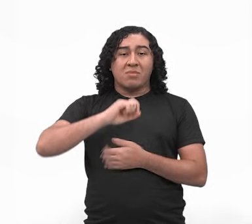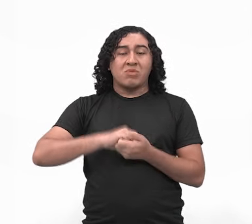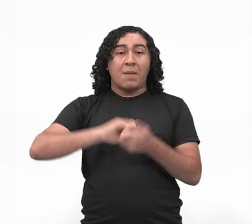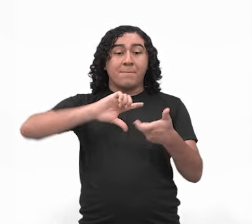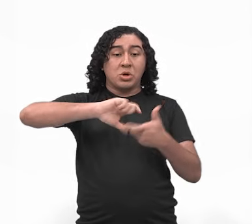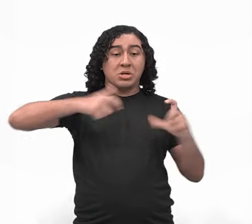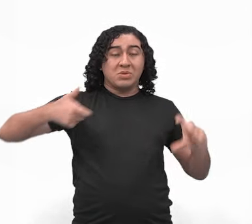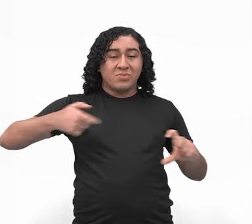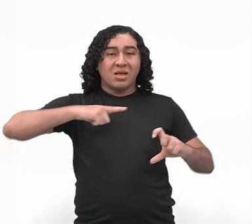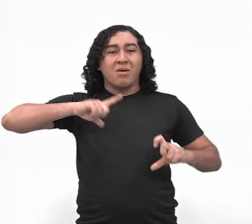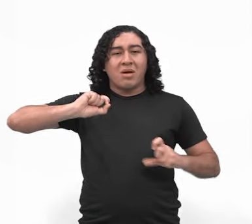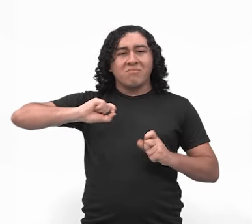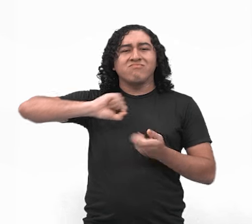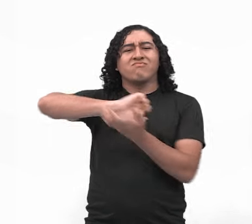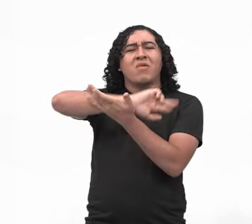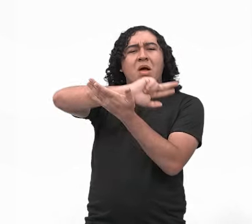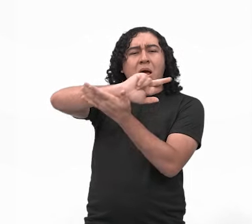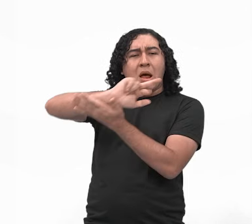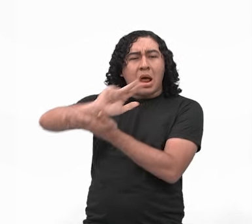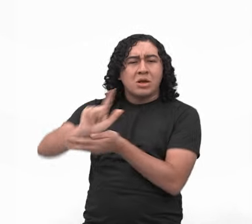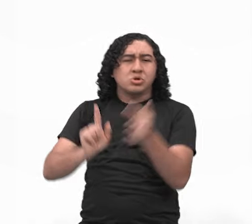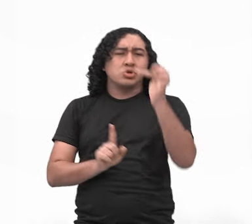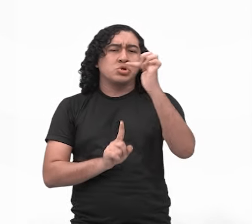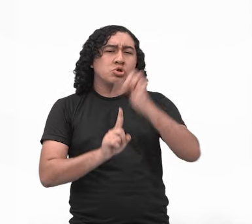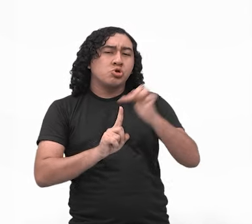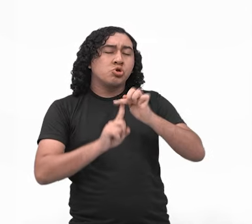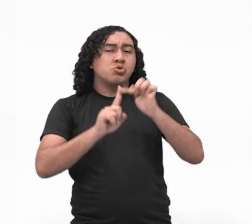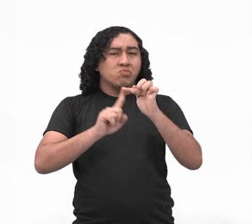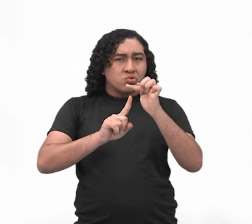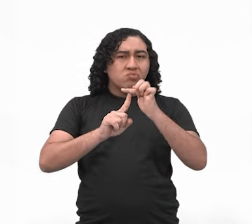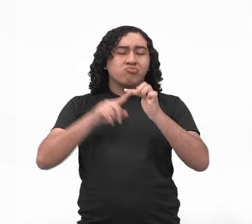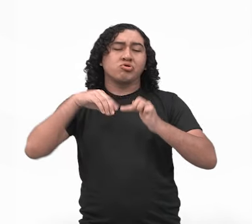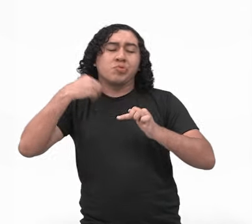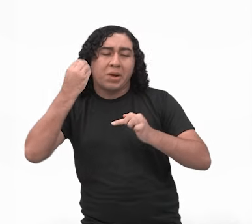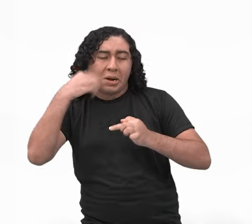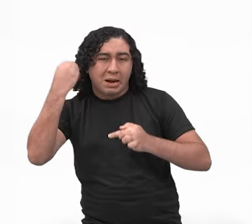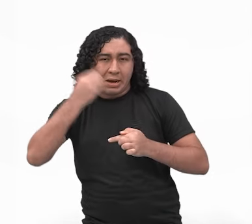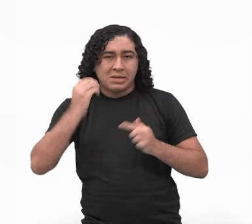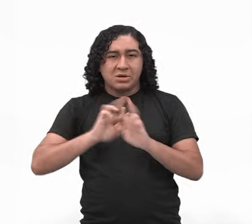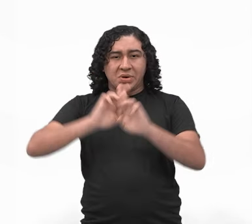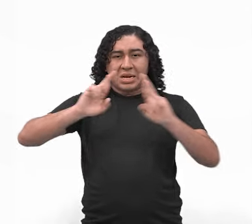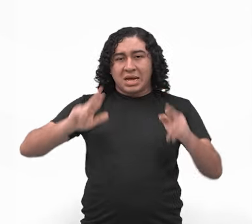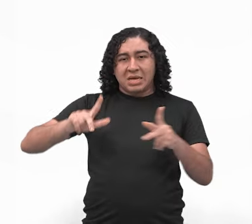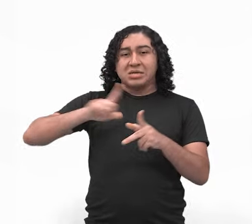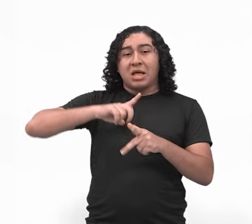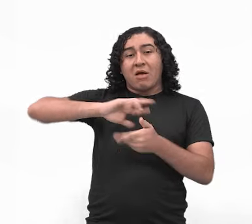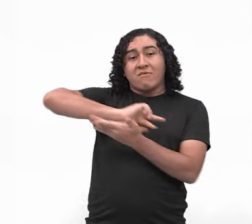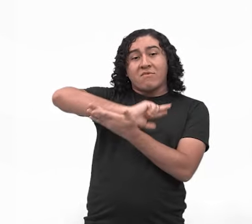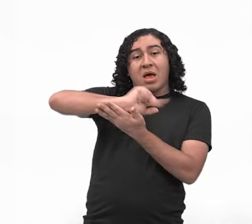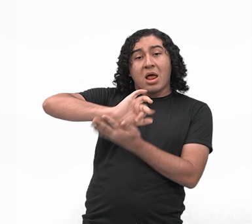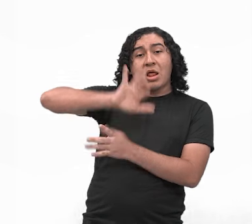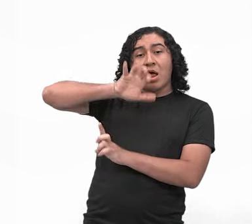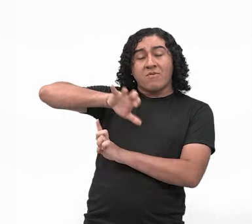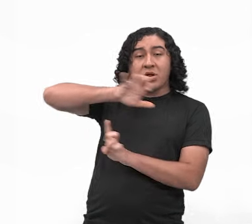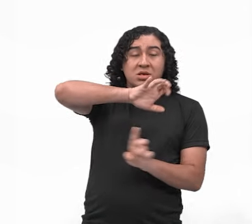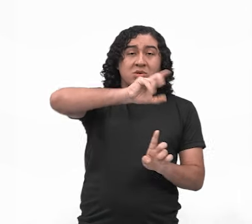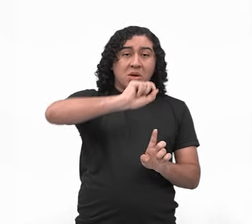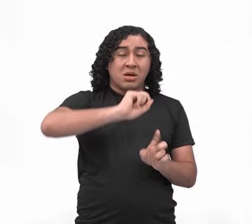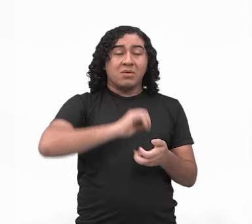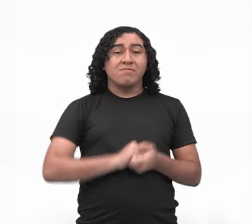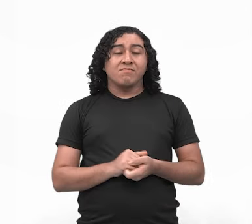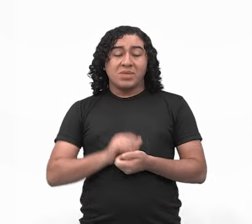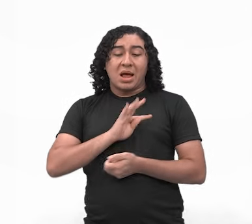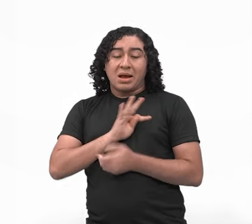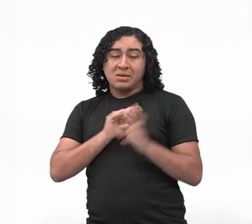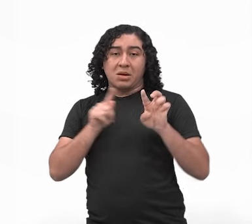de estilos e abordagens experimentais. Este período é caracterizado pela diversidade de influências técnicas e